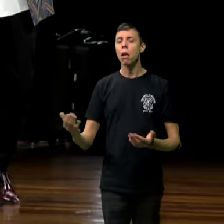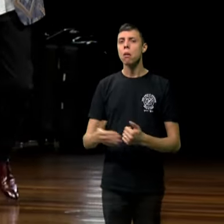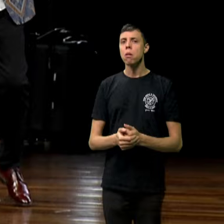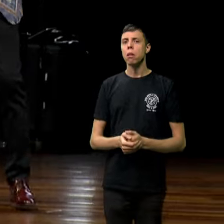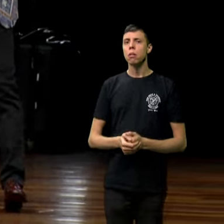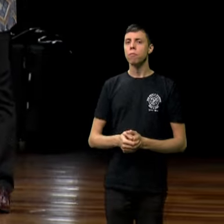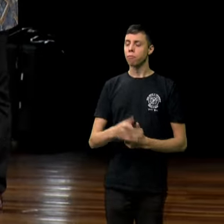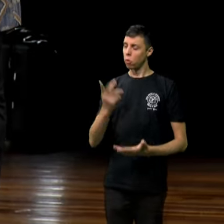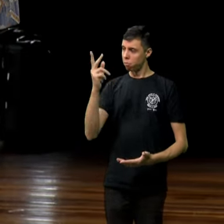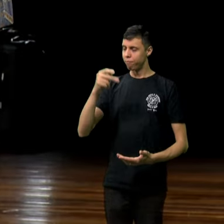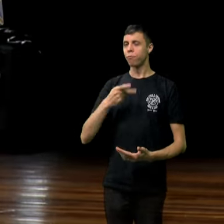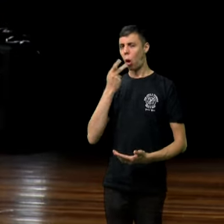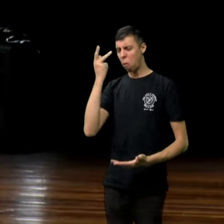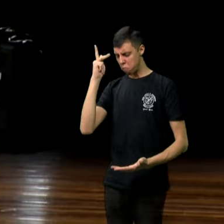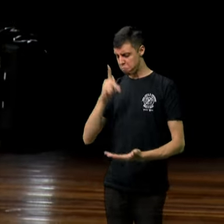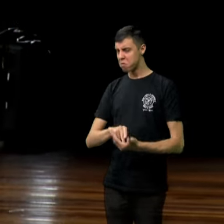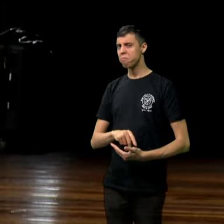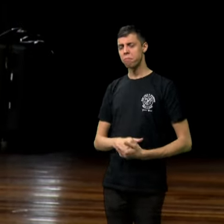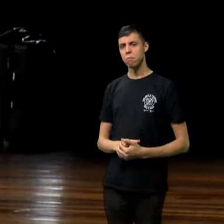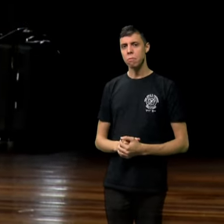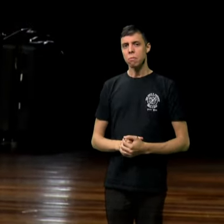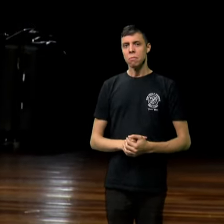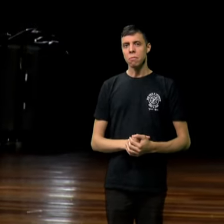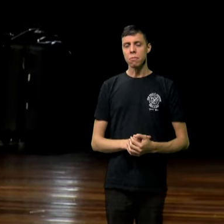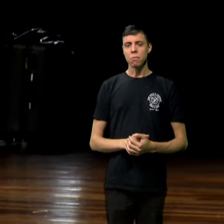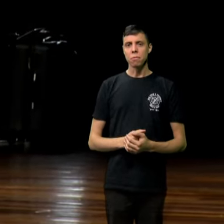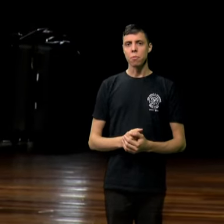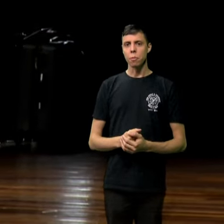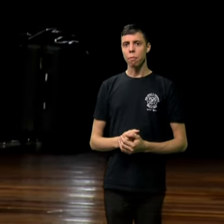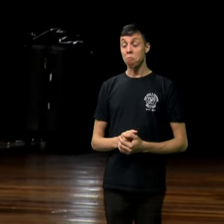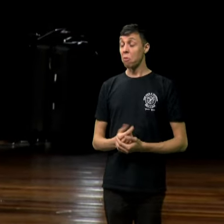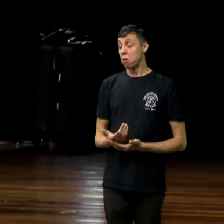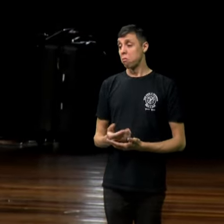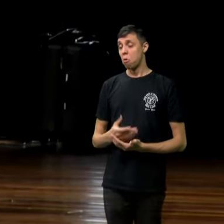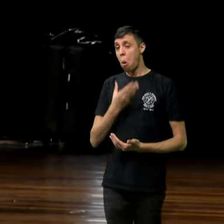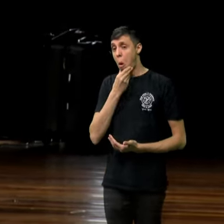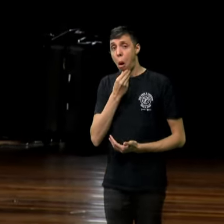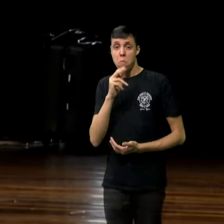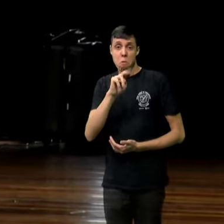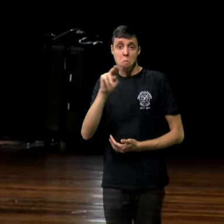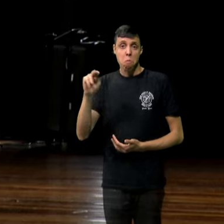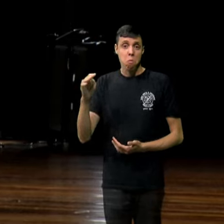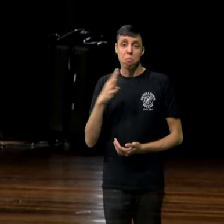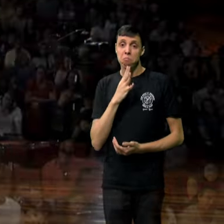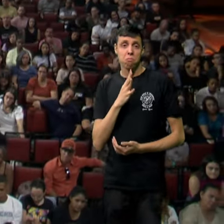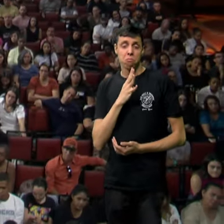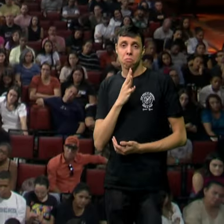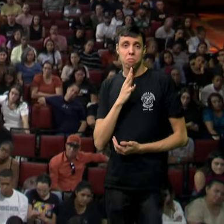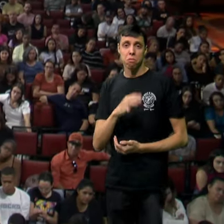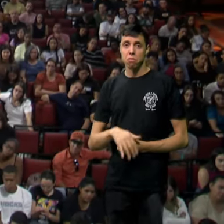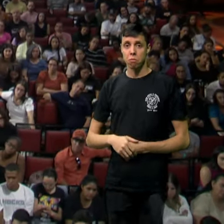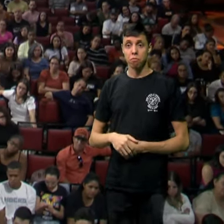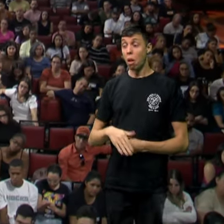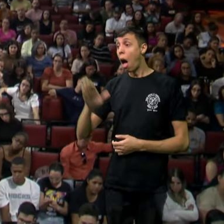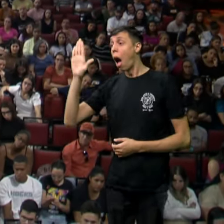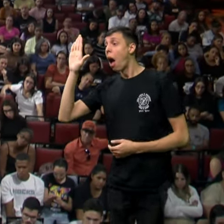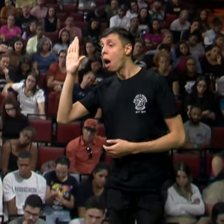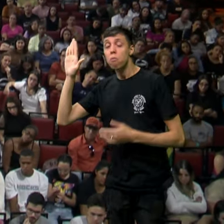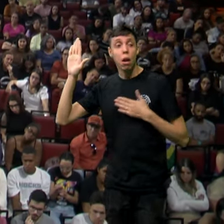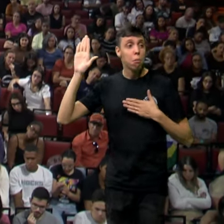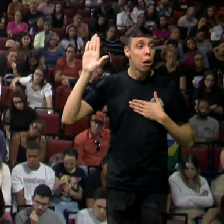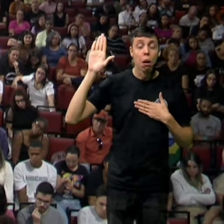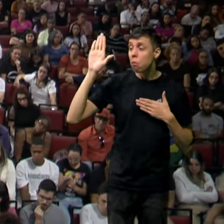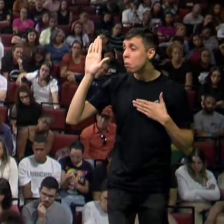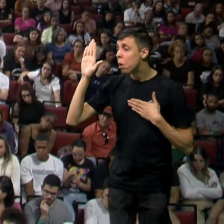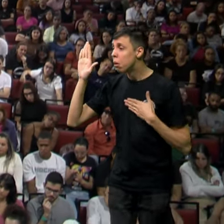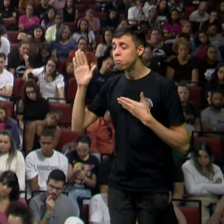Vou ser honesto com vocês. A maioria desses homens eu nunca apertei a mão deles. Nunca disse para eles, oi, eu existo, estou aqui.